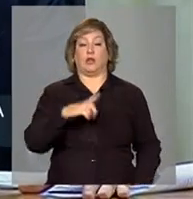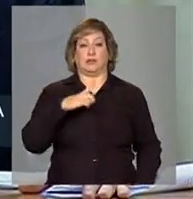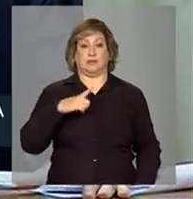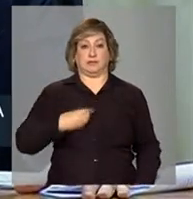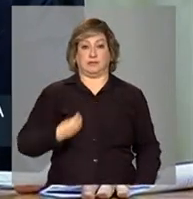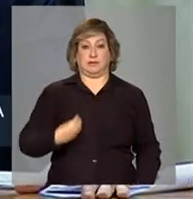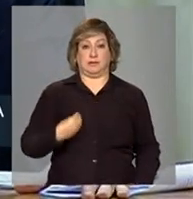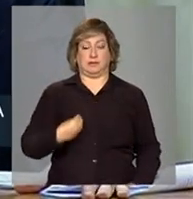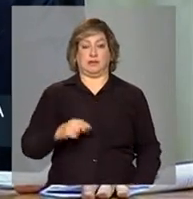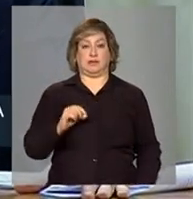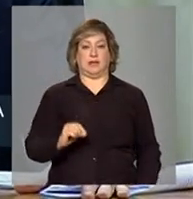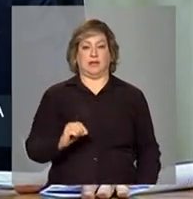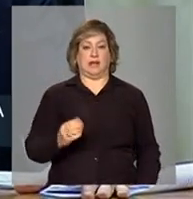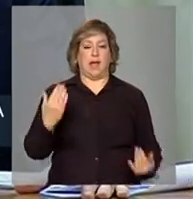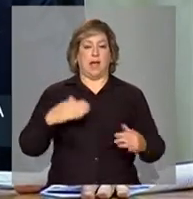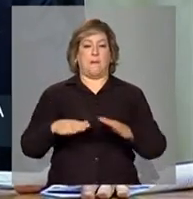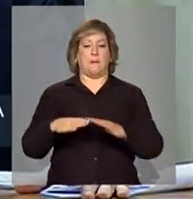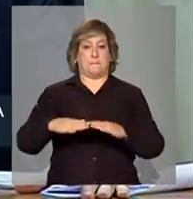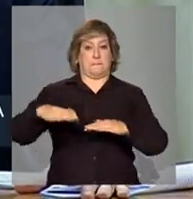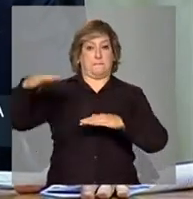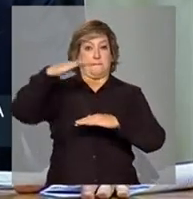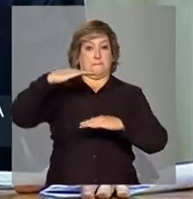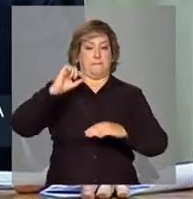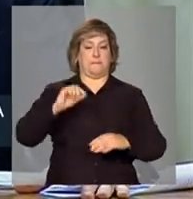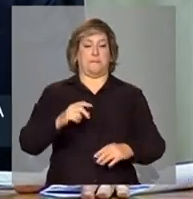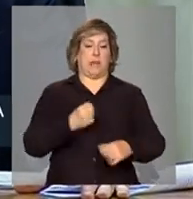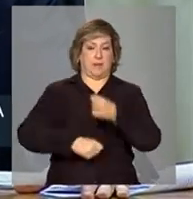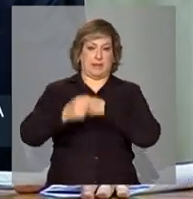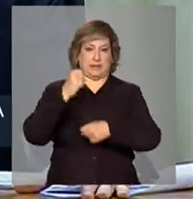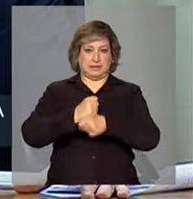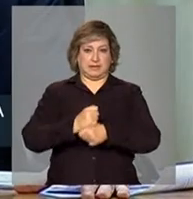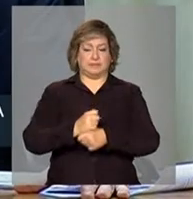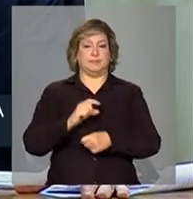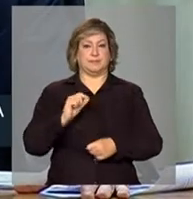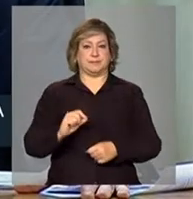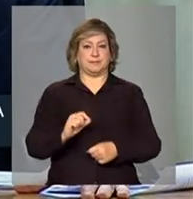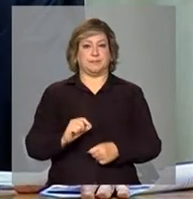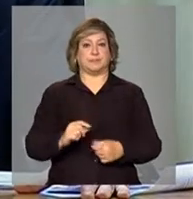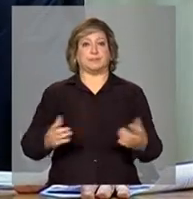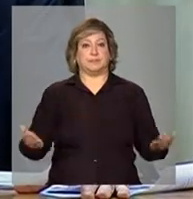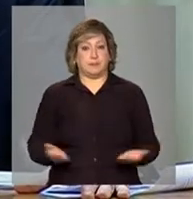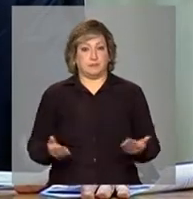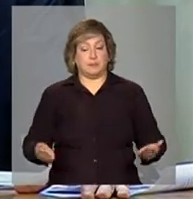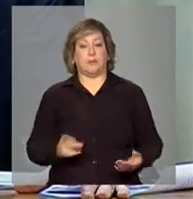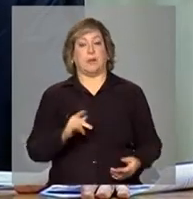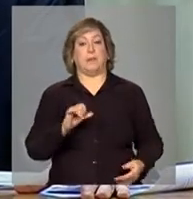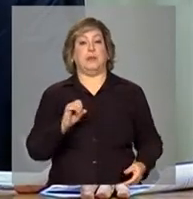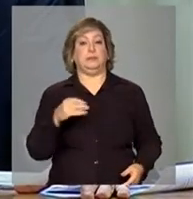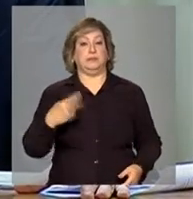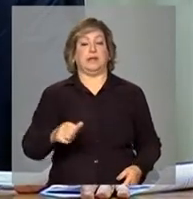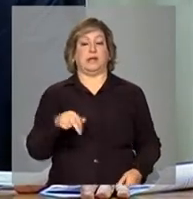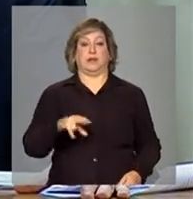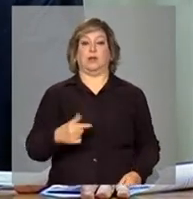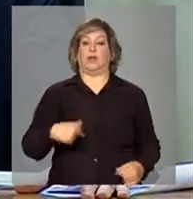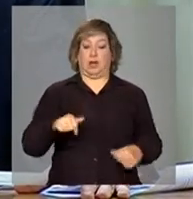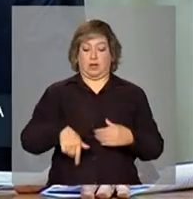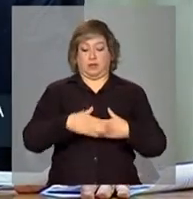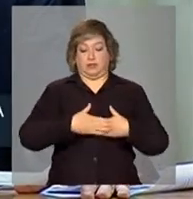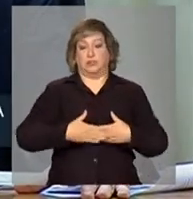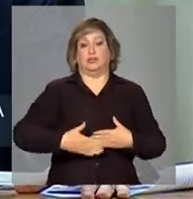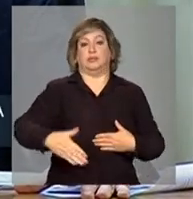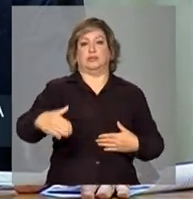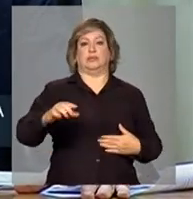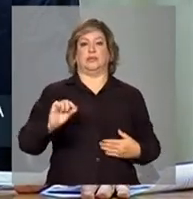saindo do patamar maior do ano passado né é o nosso piso deste ano então nós poderemos ir daqui